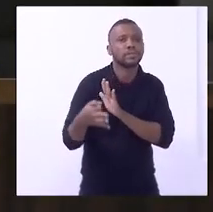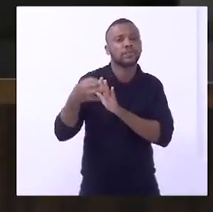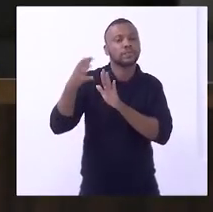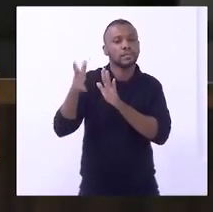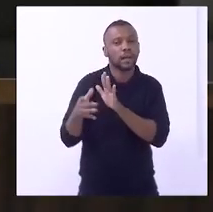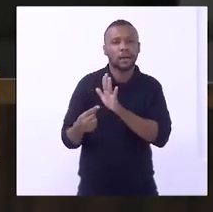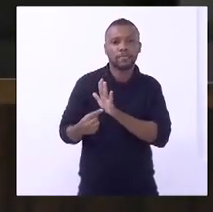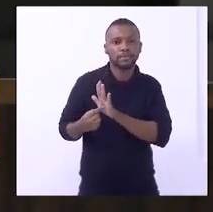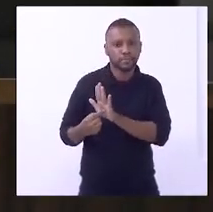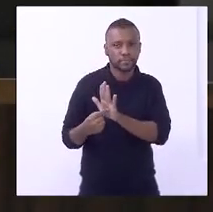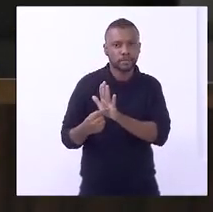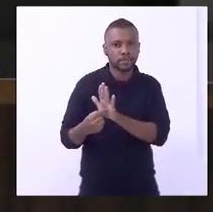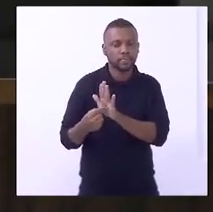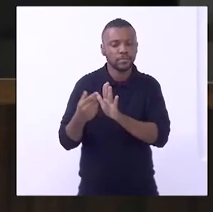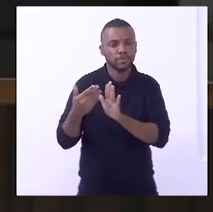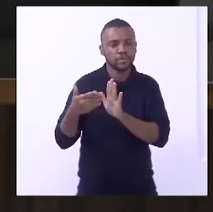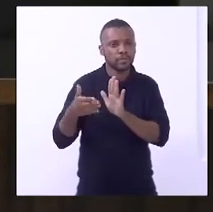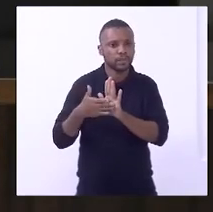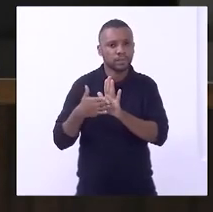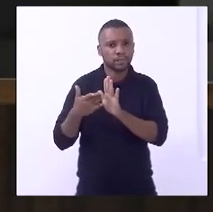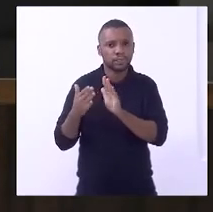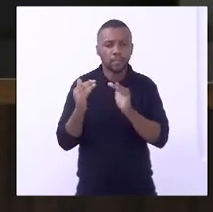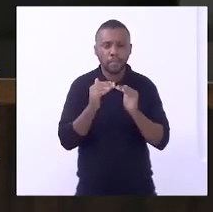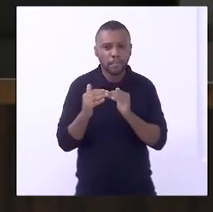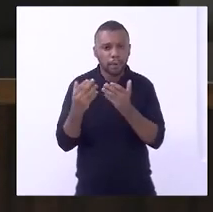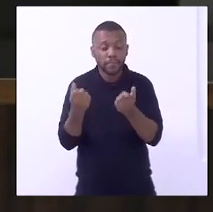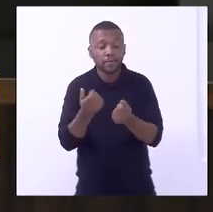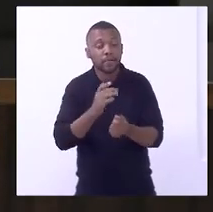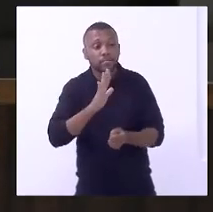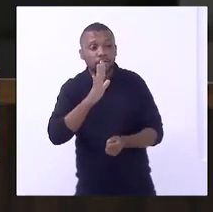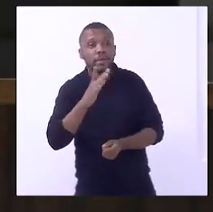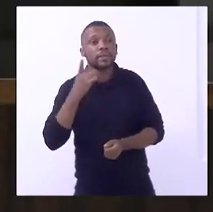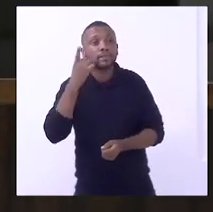dando parecer favorável com as aditivas, né? É. Deputado Márcio.